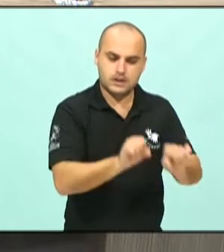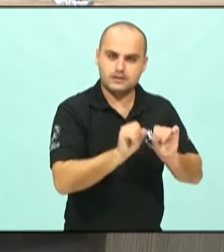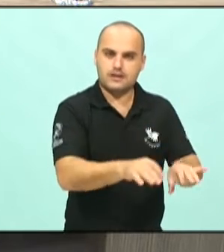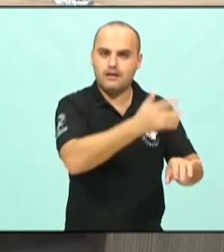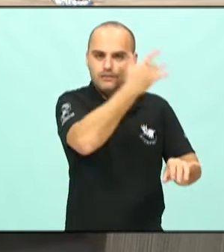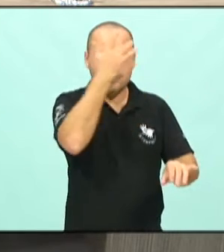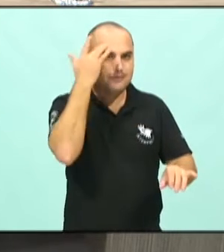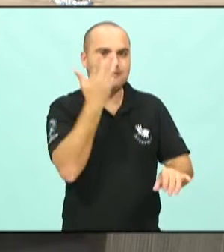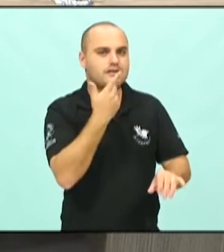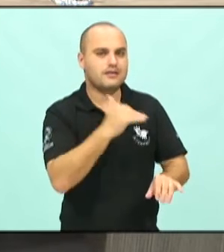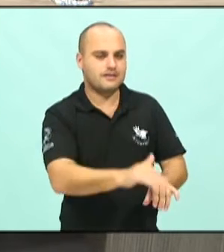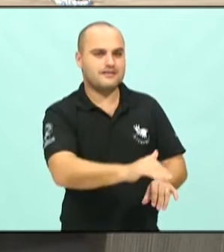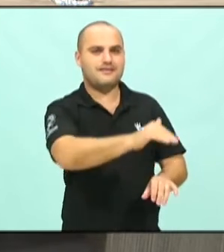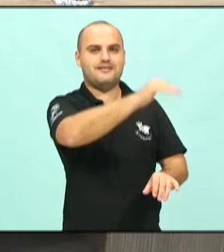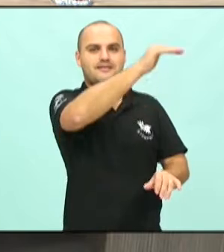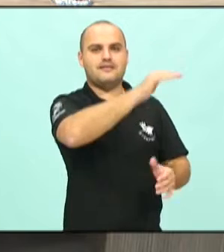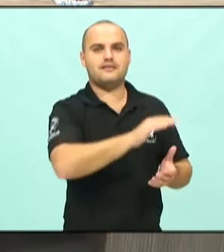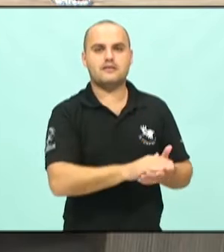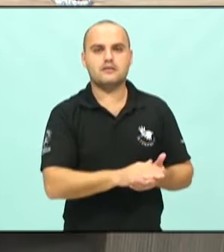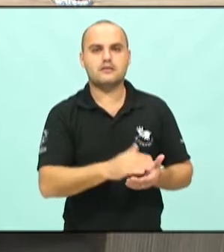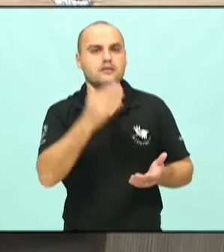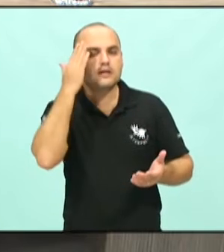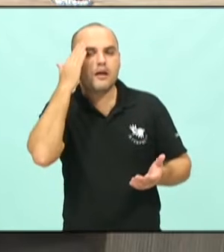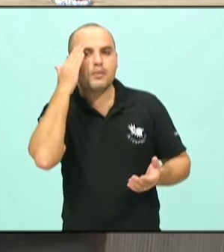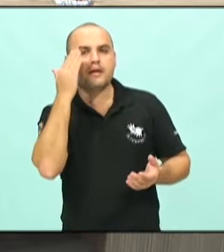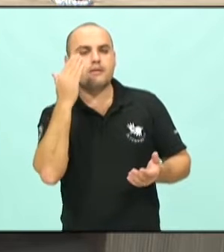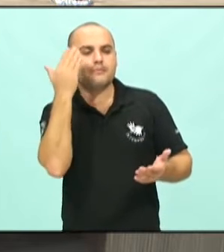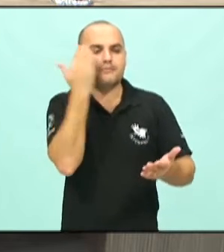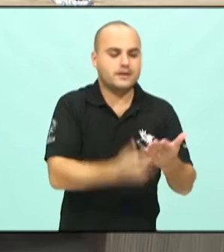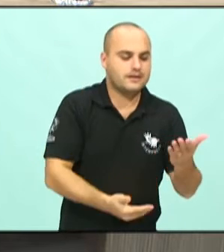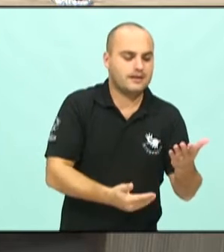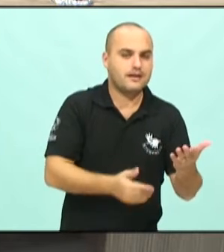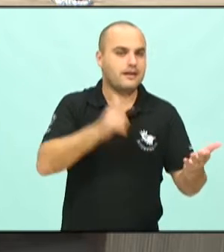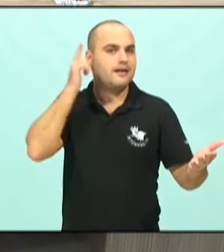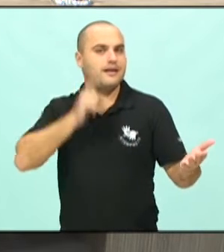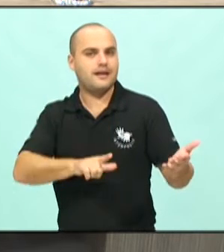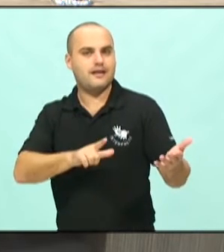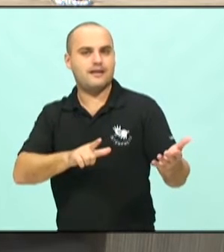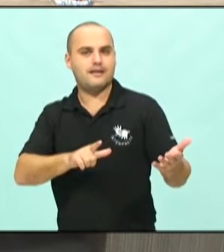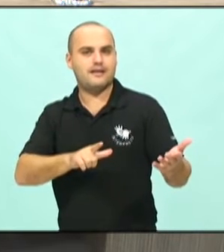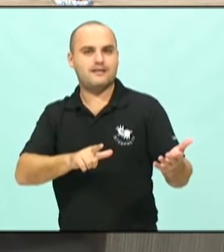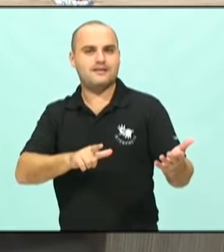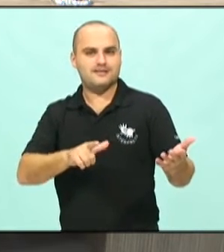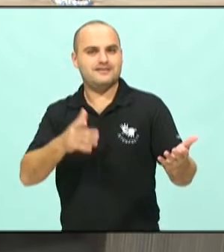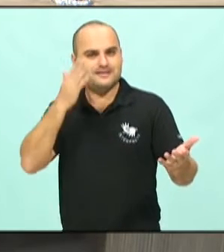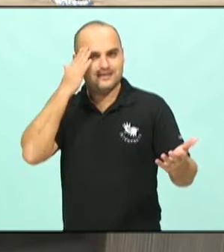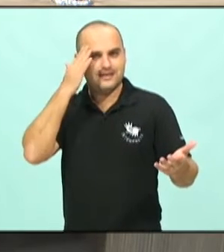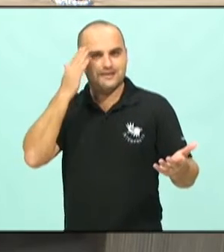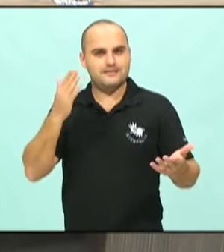a gente consegue isso, saber perder, saber ganhar, compartilhar a questão